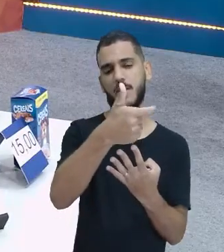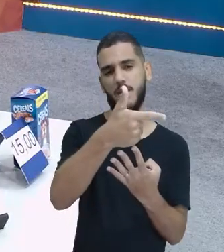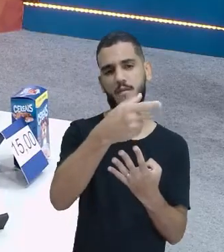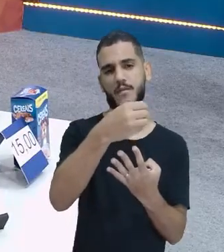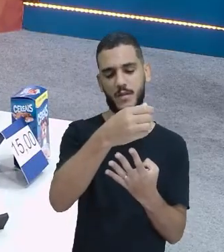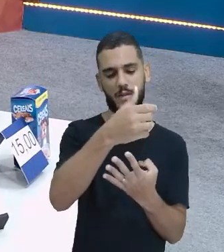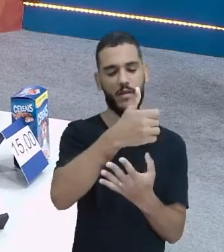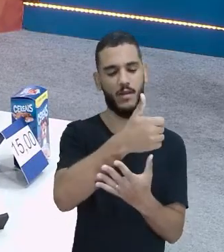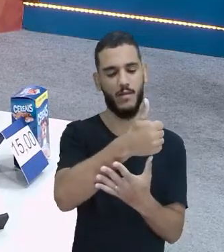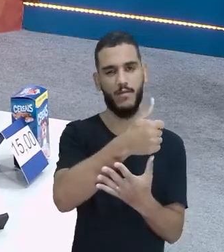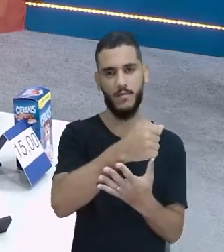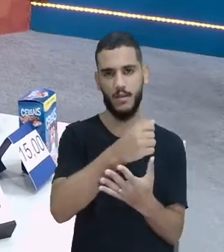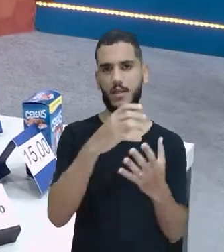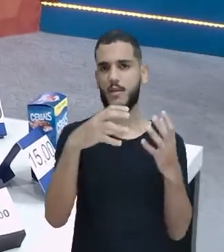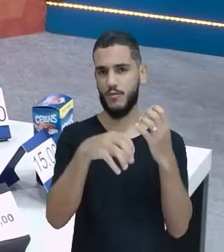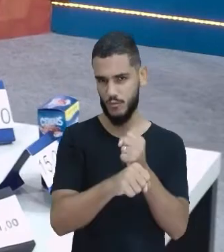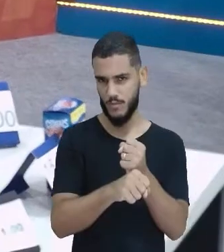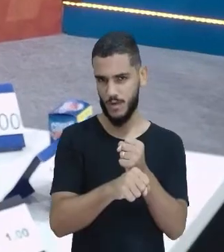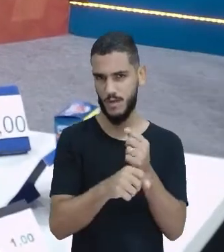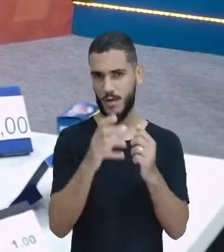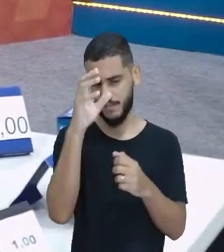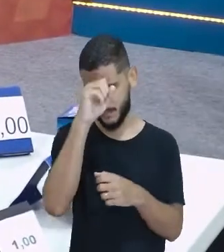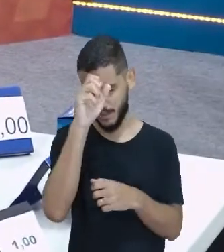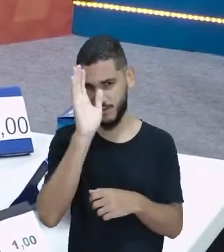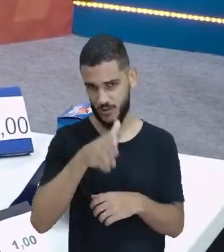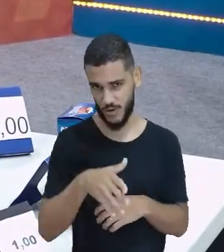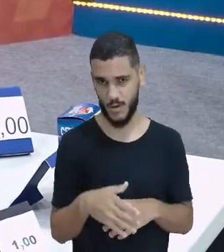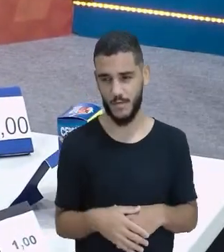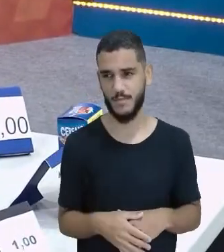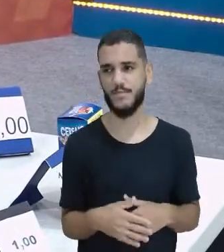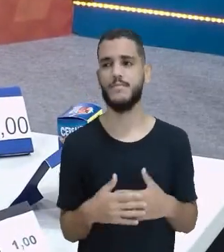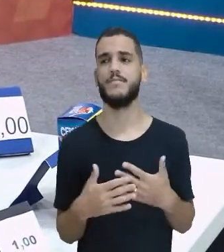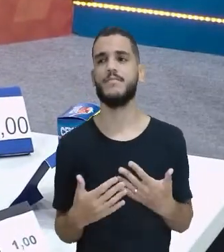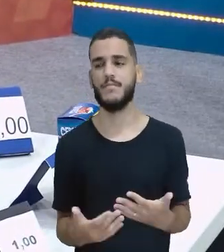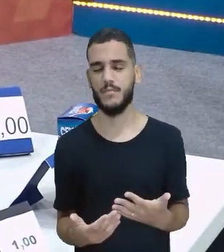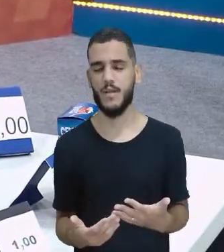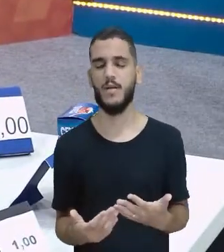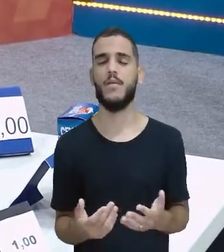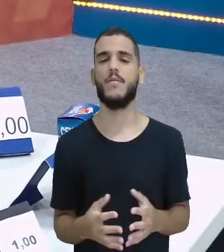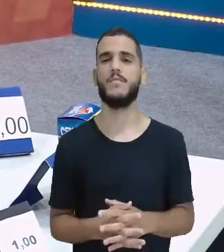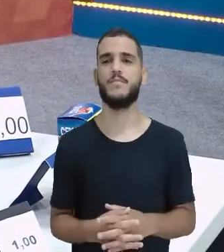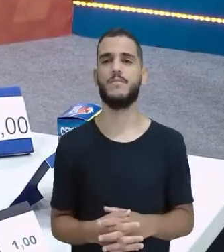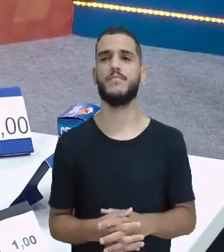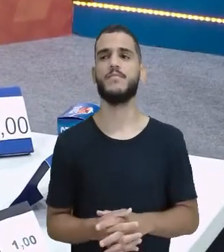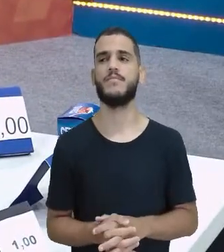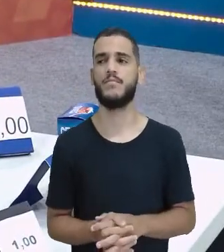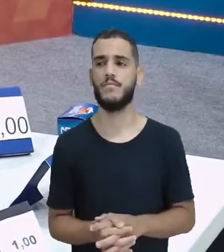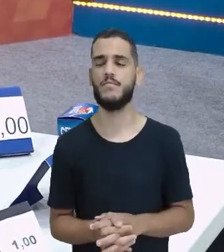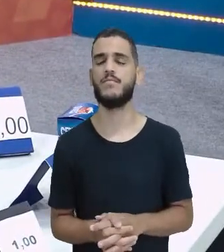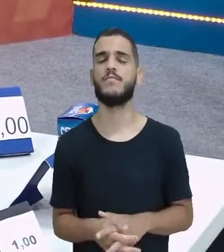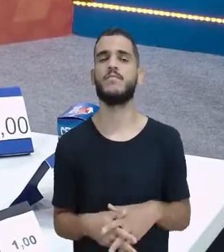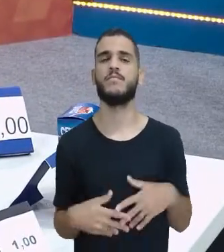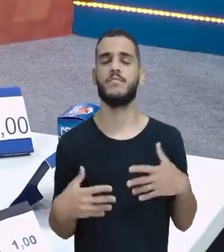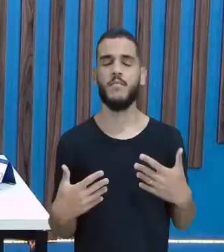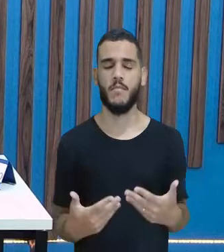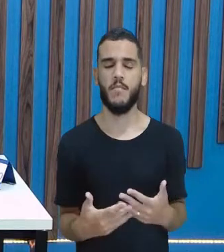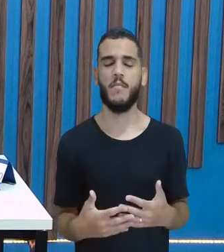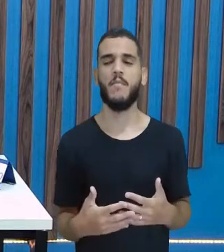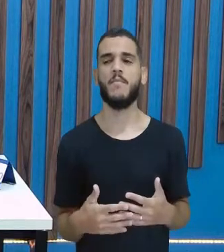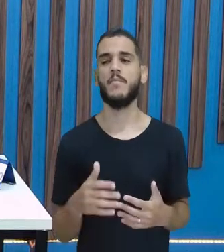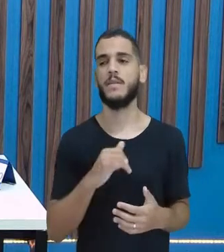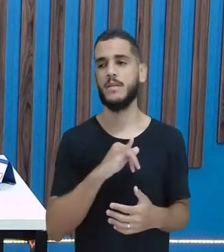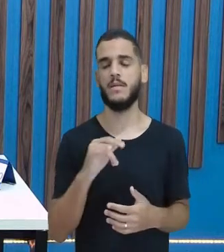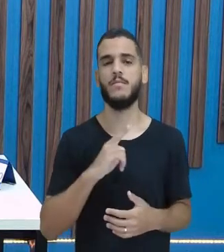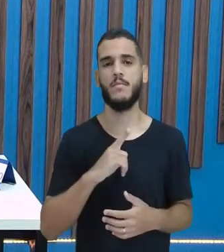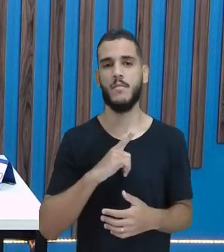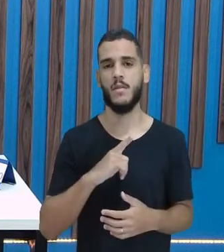40, vou mostrar aqui, ó. 60, 80, 100. Então, se eu tiver uma cédula